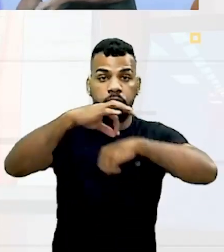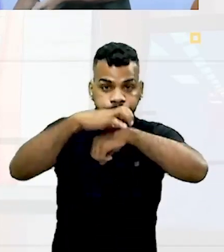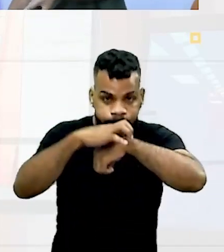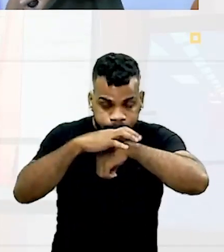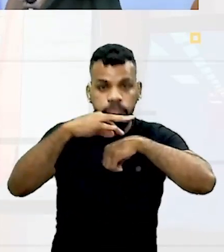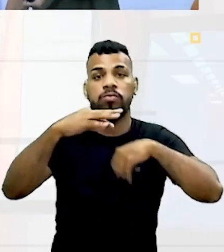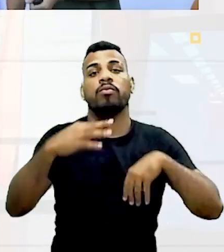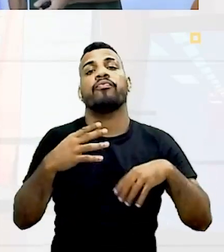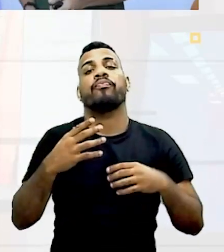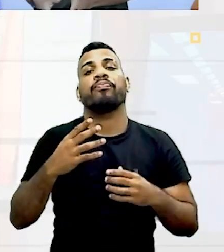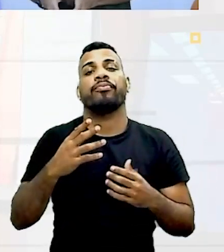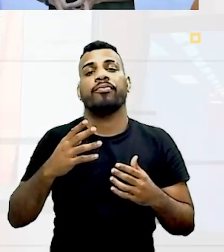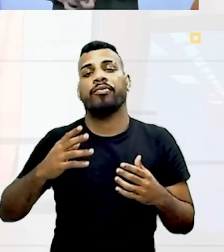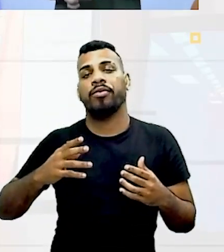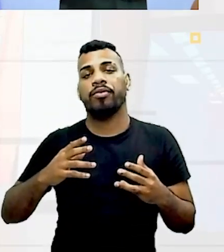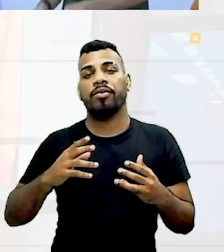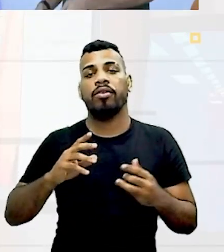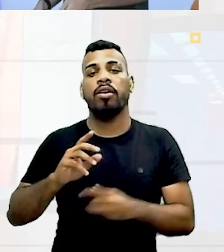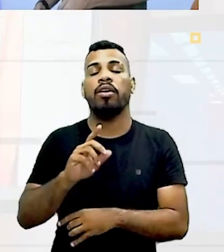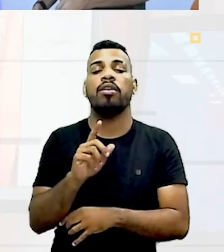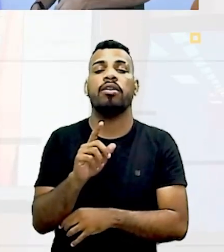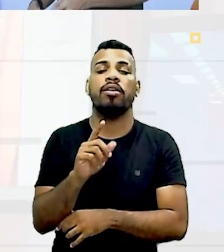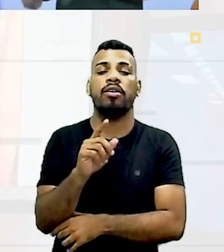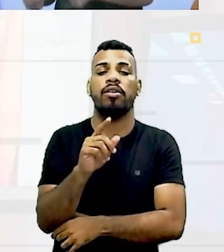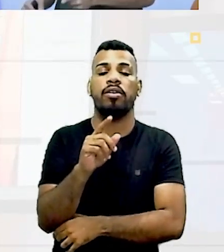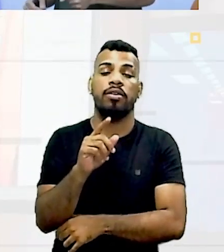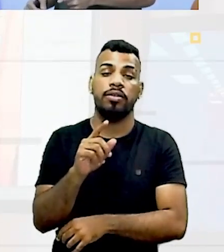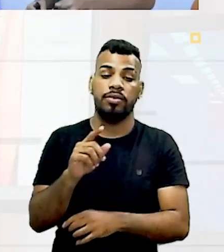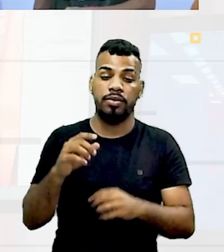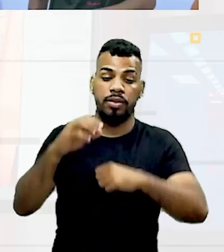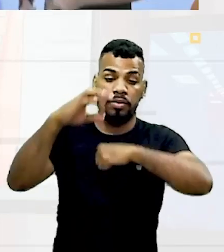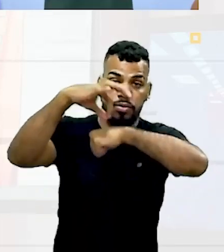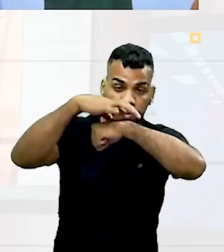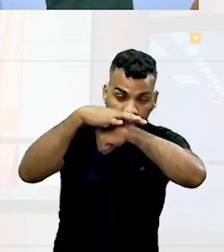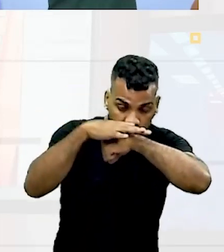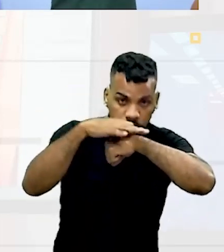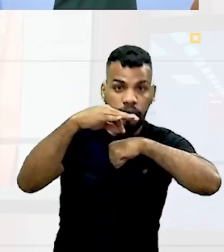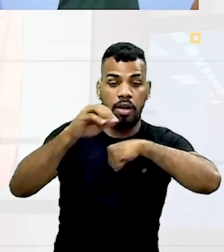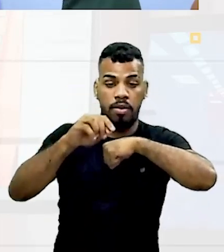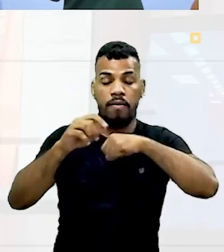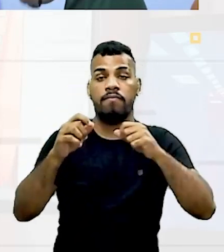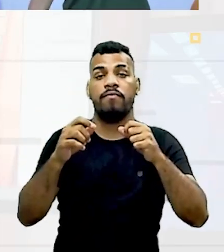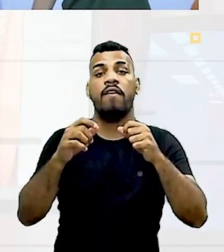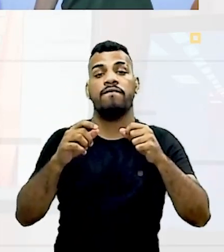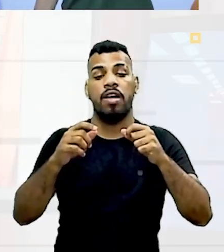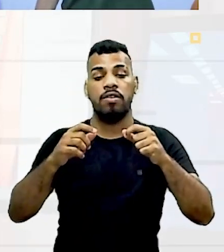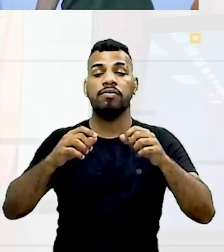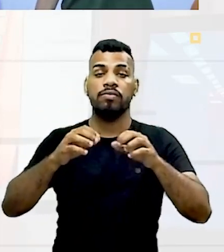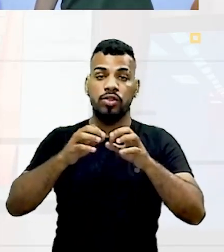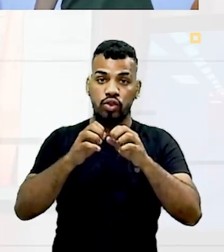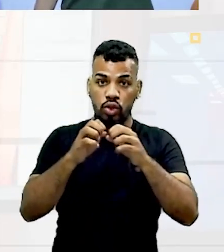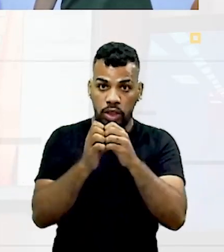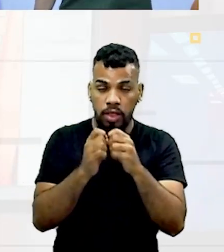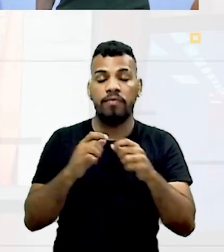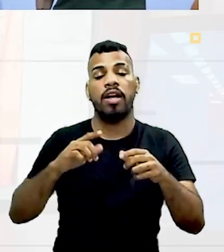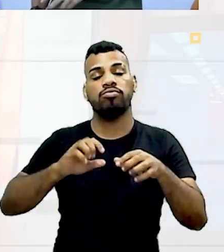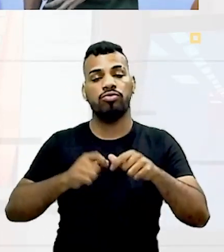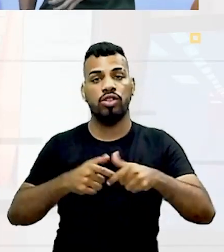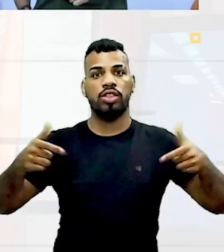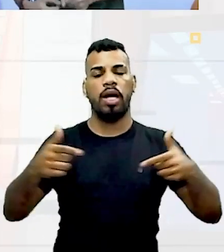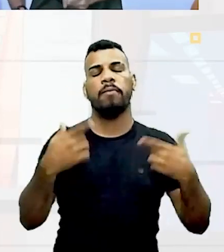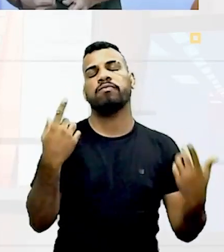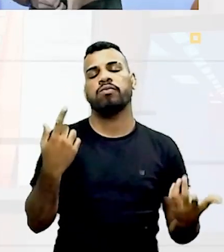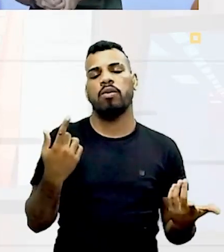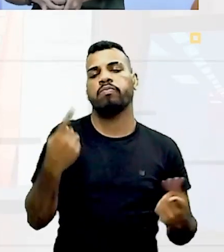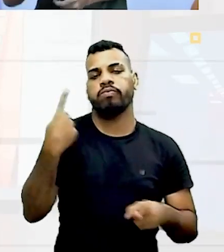pela força. Quanto mais ela comprimir, mais ela vai saltar e esticar na hora do salto,